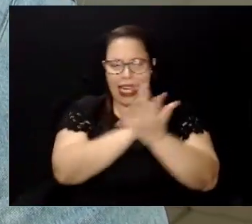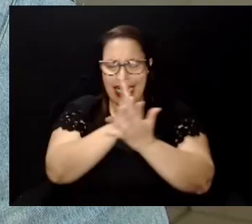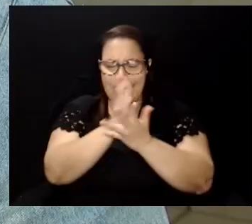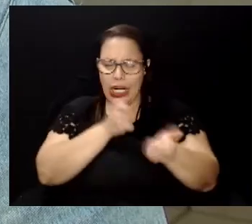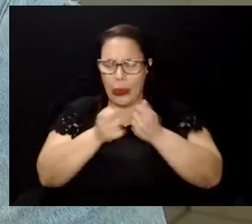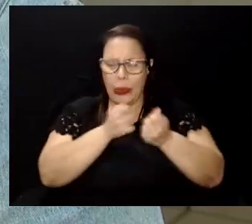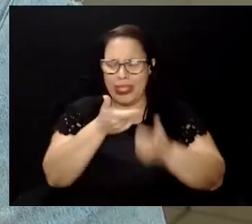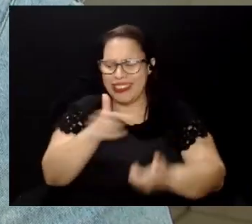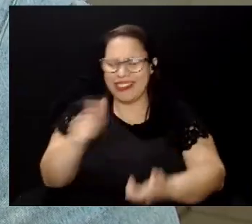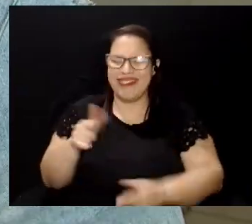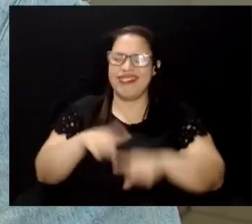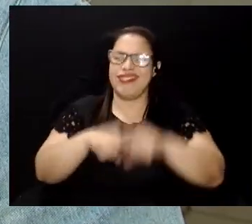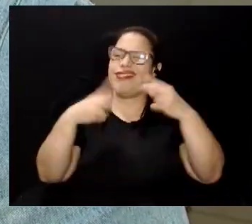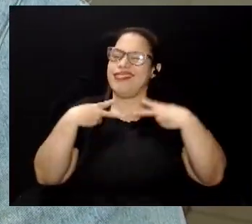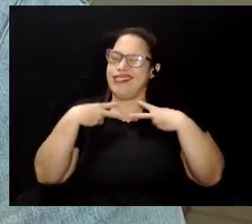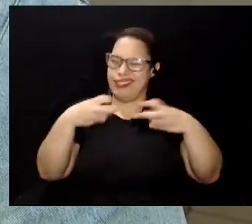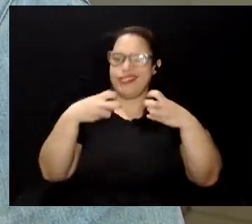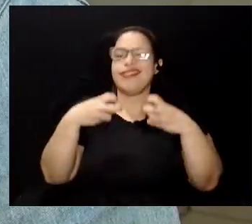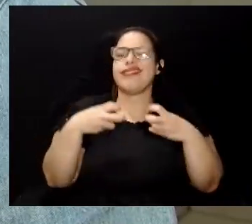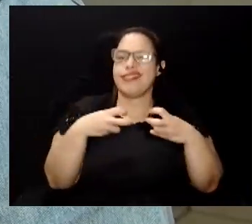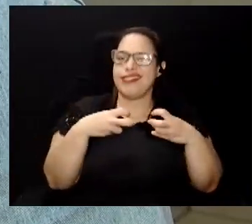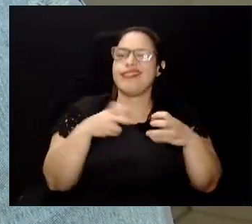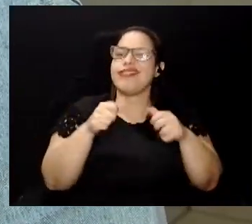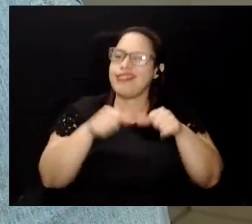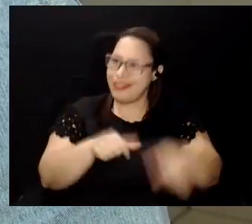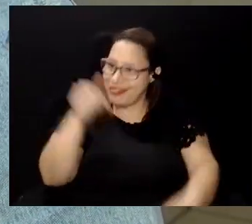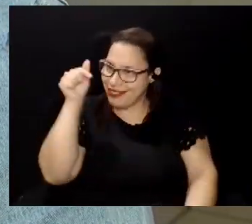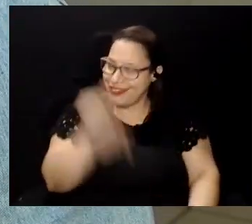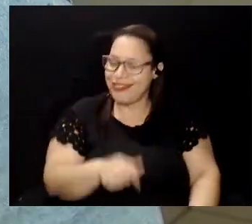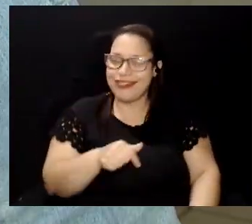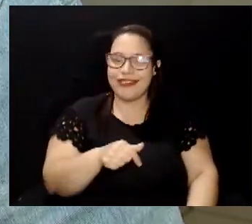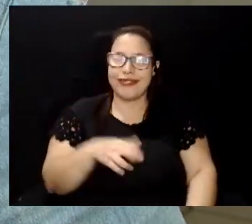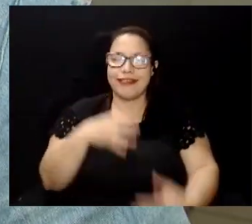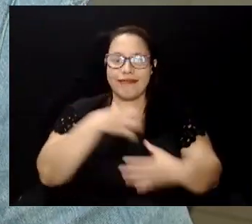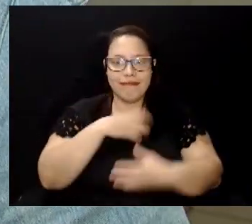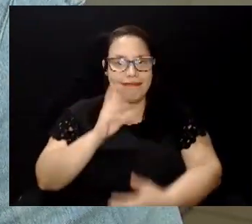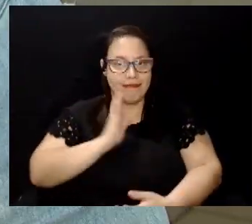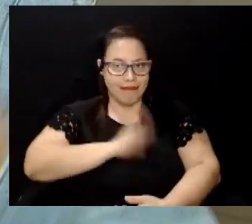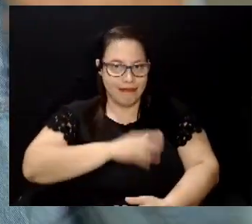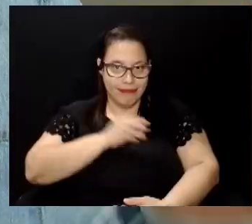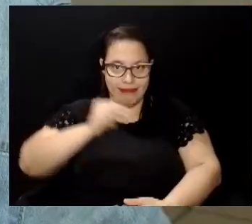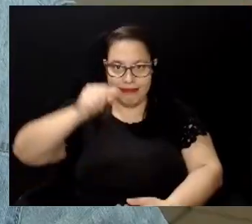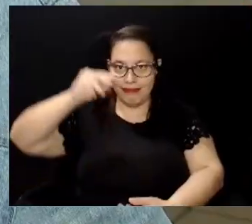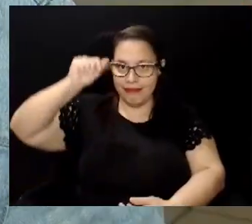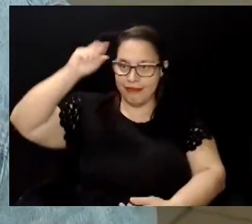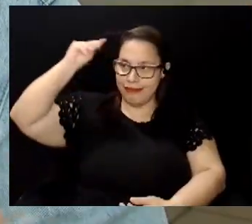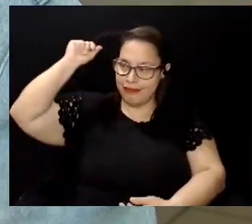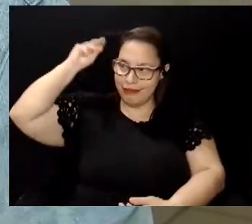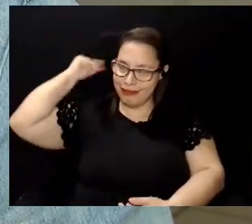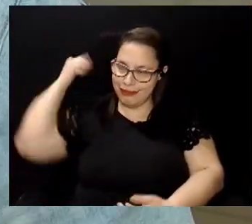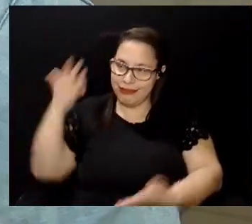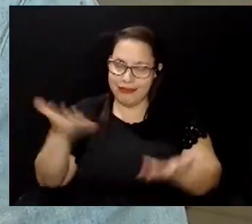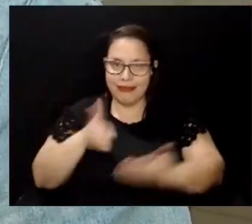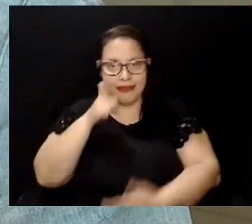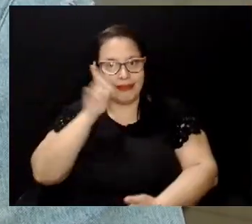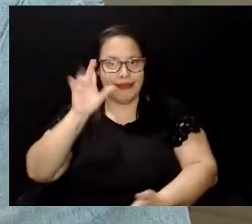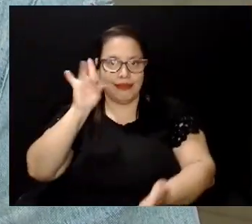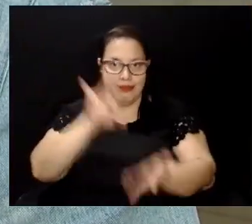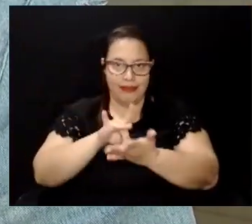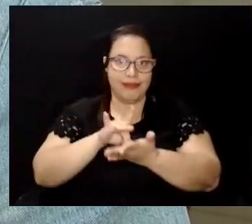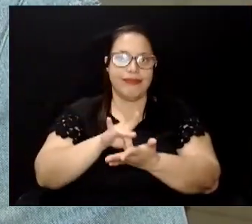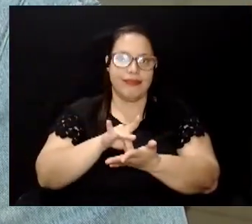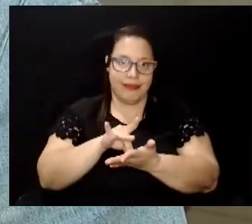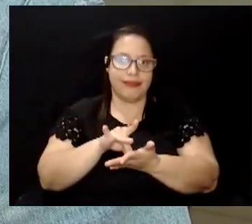nosso controle, mas hoje eu percebo que estar aqui era algo que esteve no meu coração um tempo atrás e hoje está se realizando,